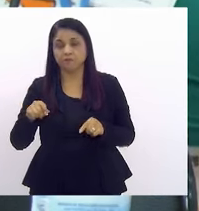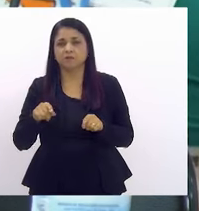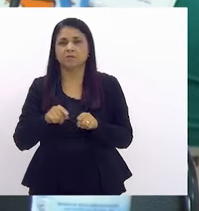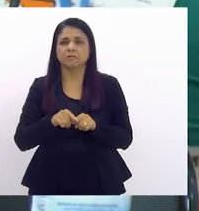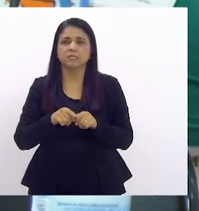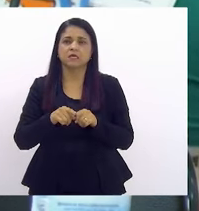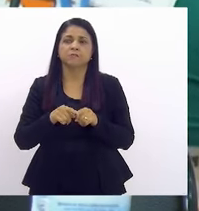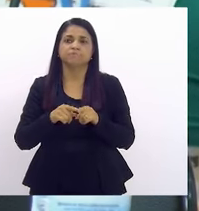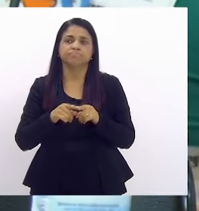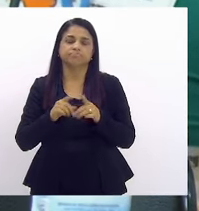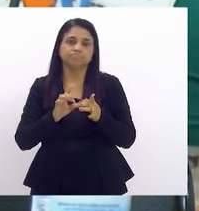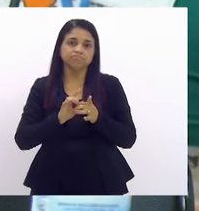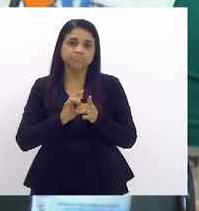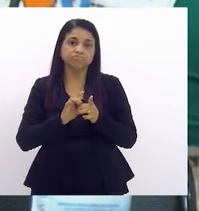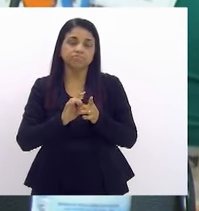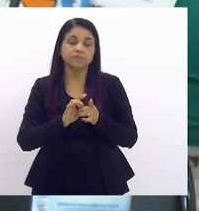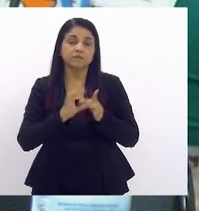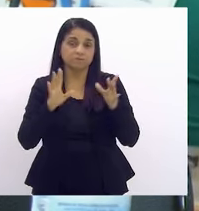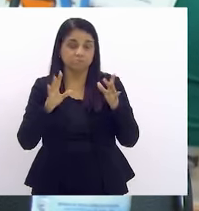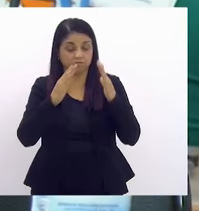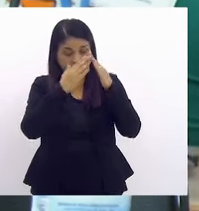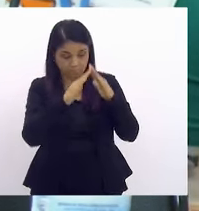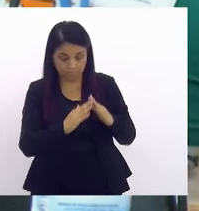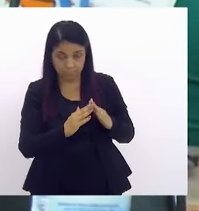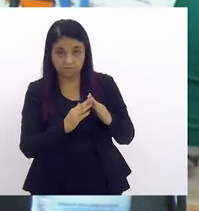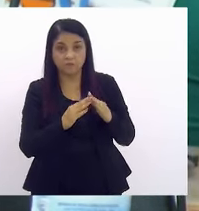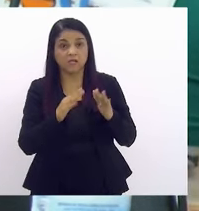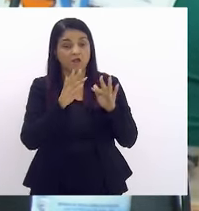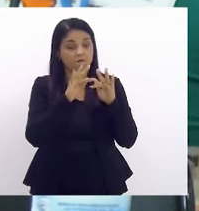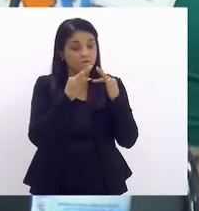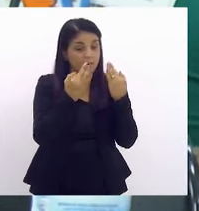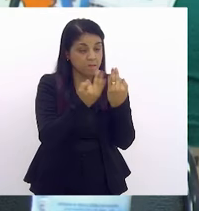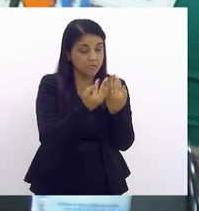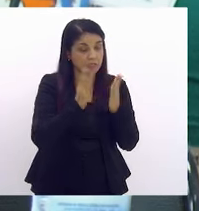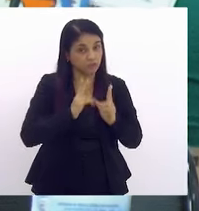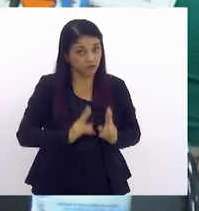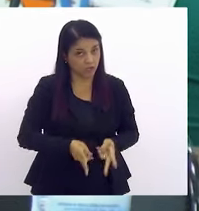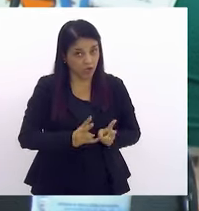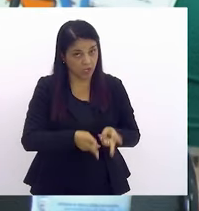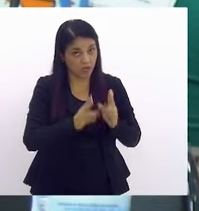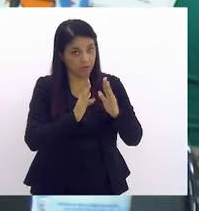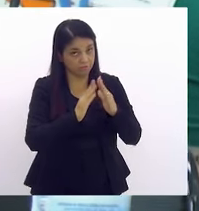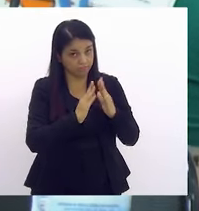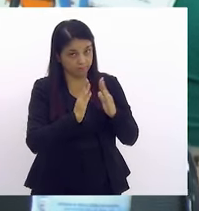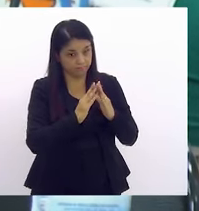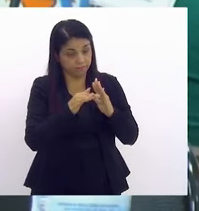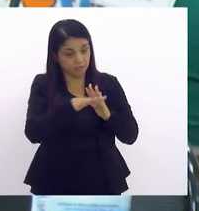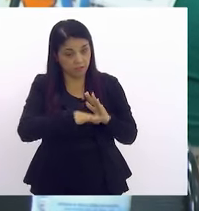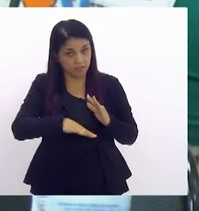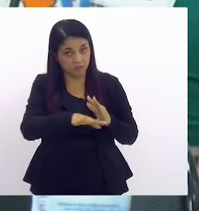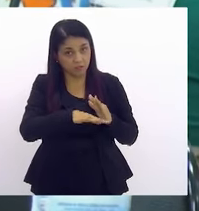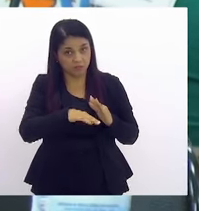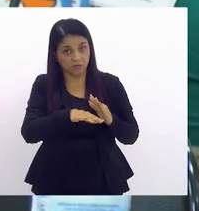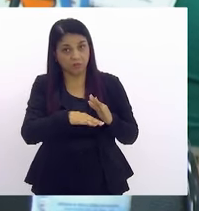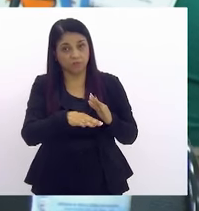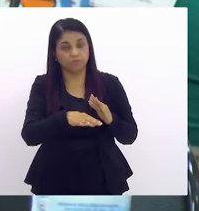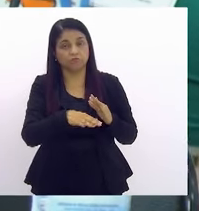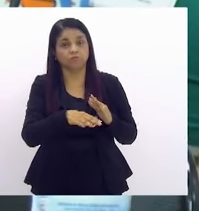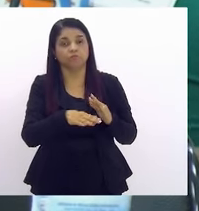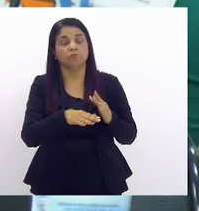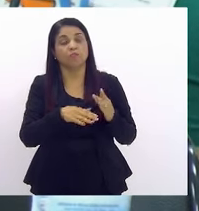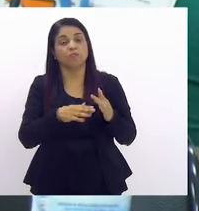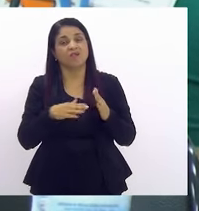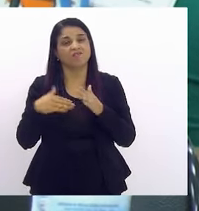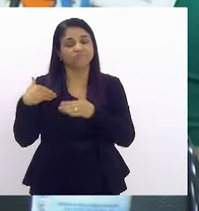esse processo de demolição, muitas famílias já moram, né, nessa região, exatamente por causa dessa defasagem de tempo de atuação,